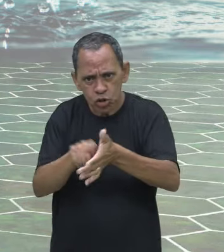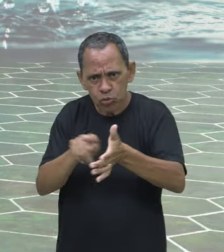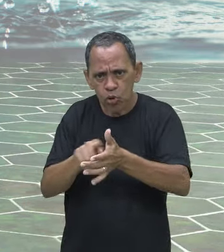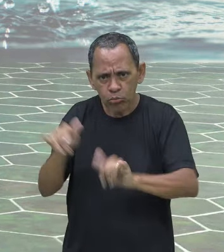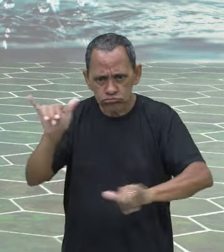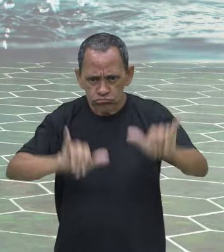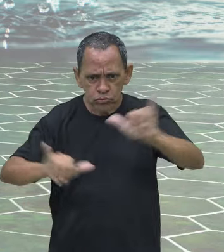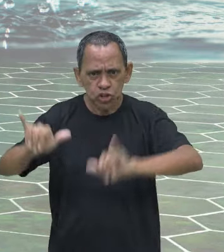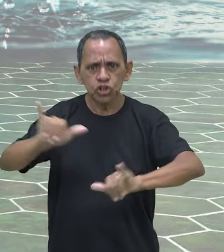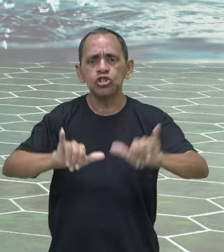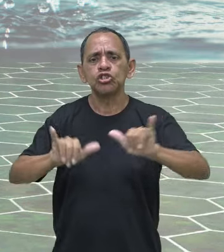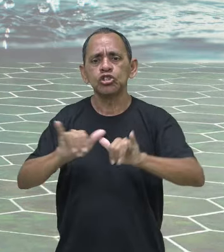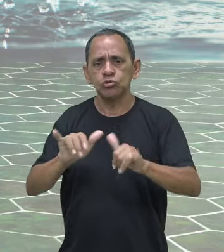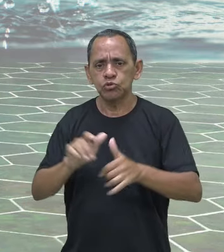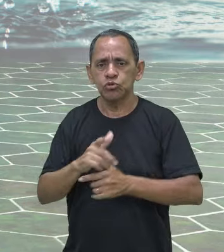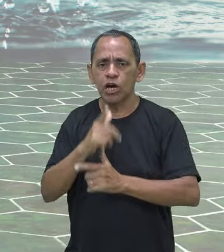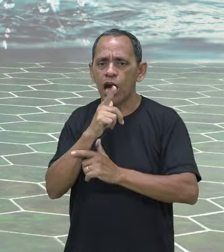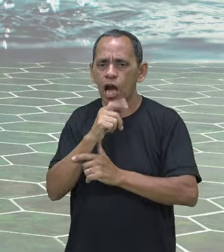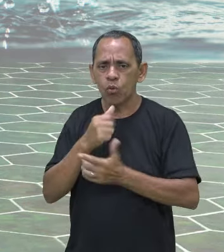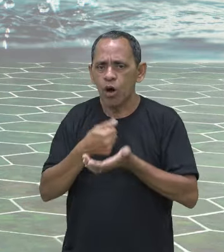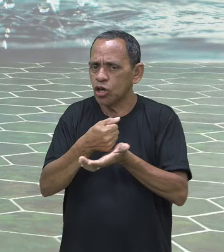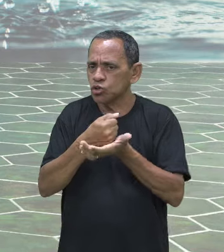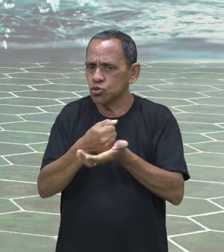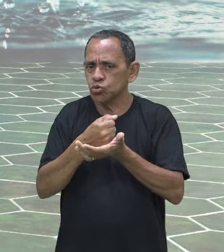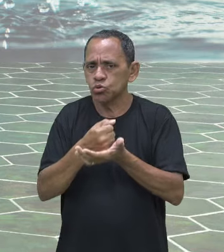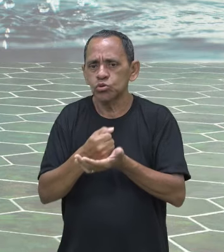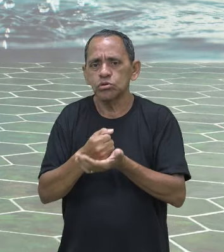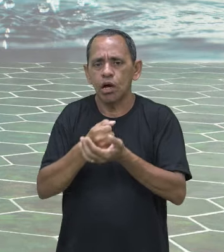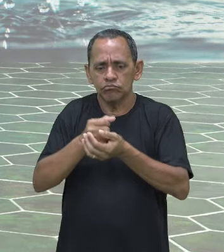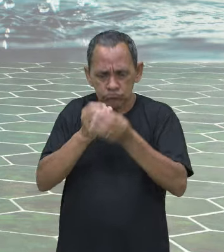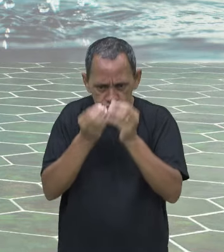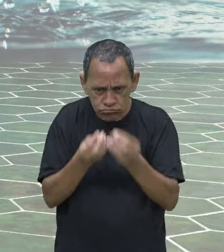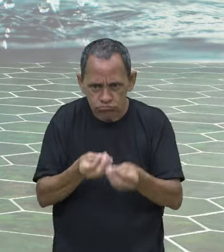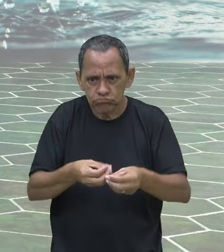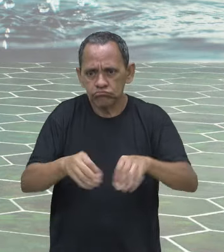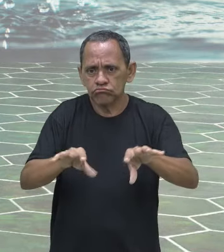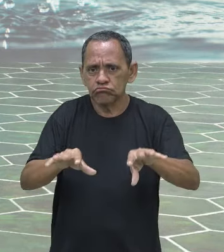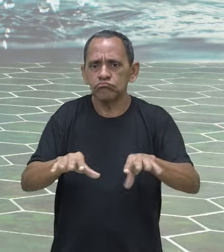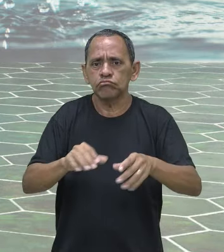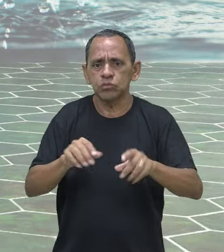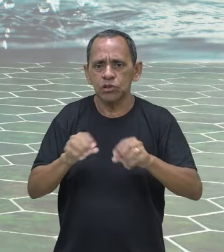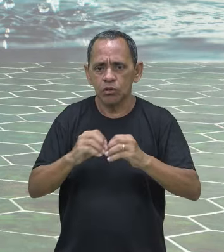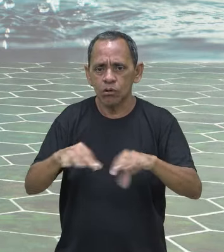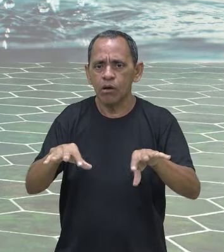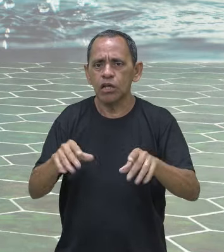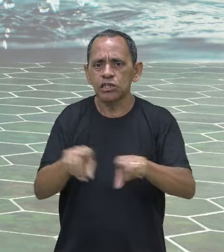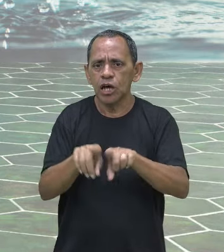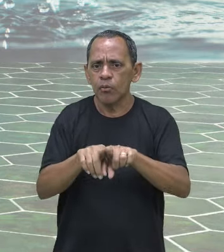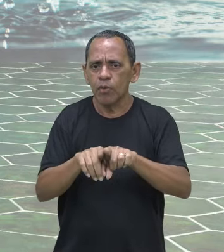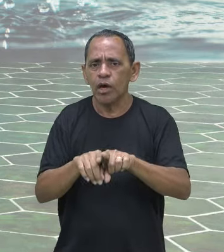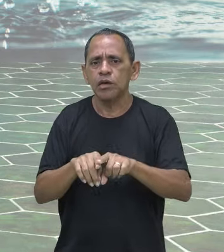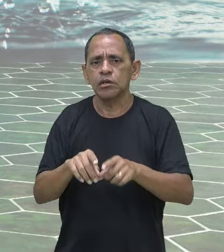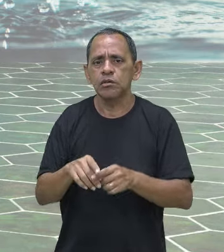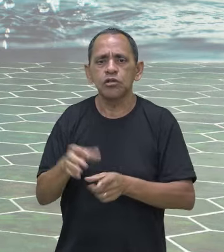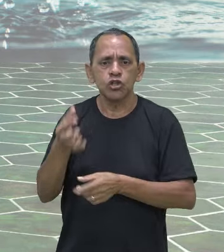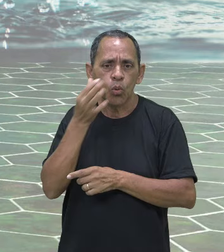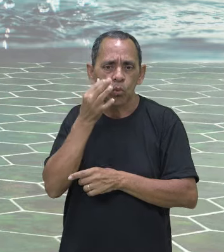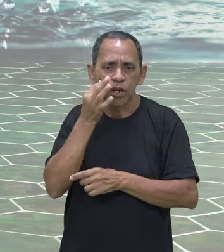esta água, inclusive, ajuda a distribuir esses elementos químicos que estão presentes